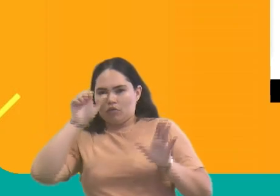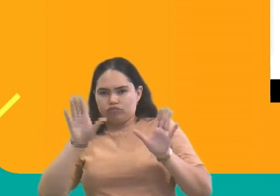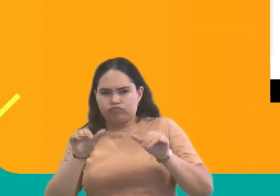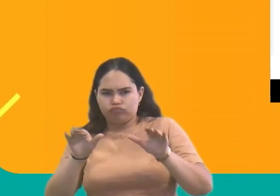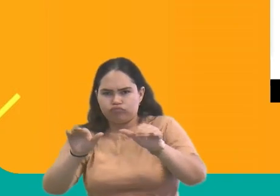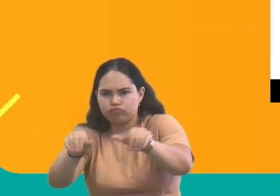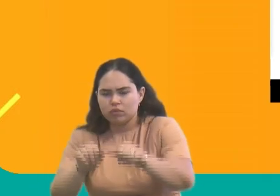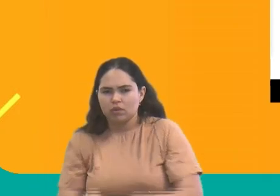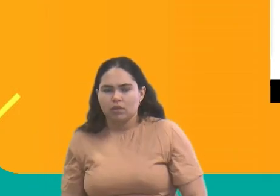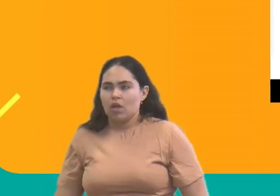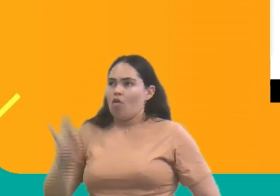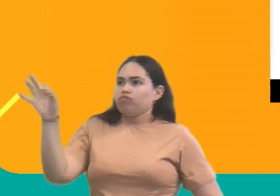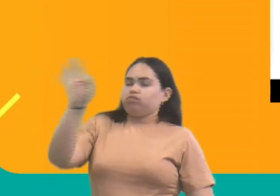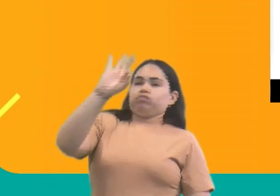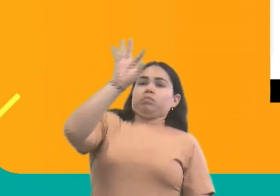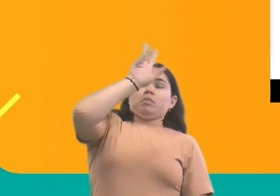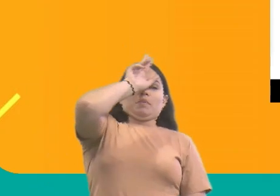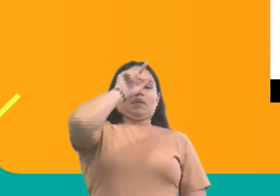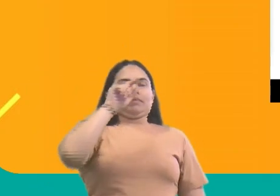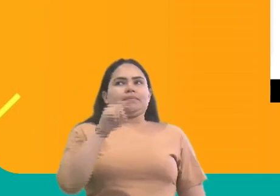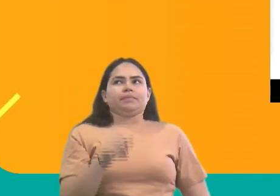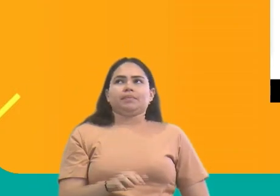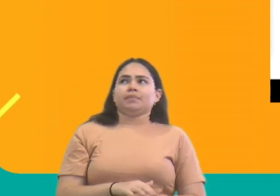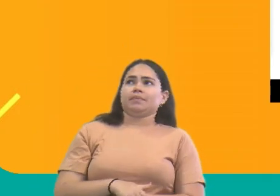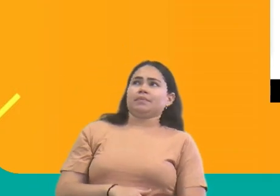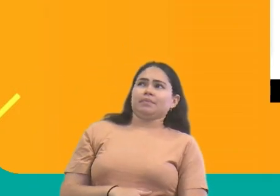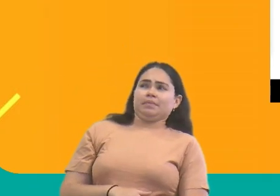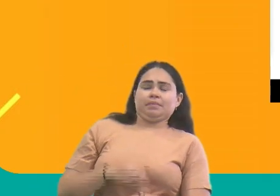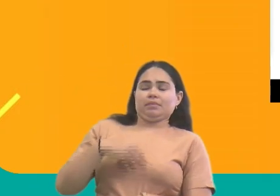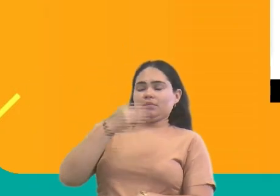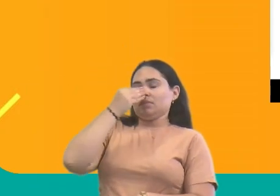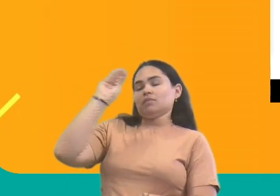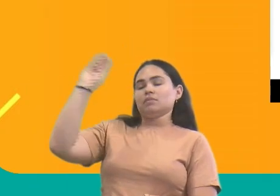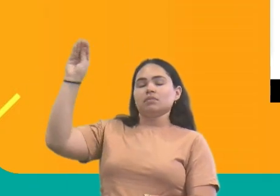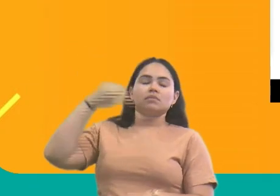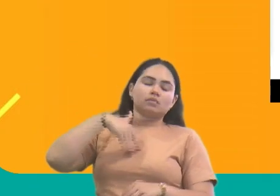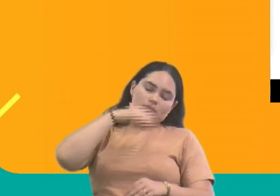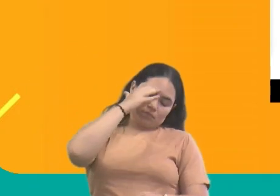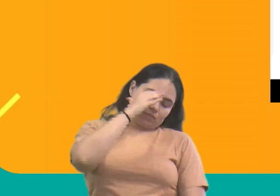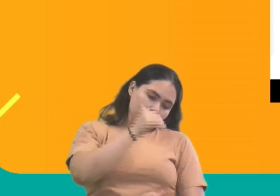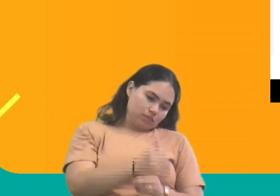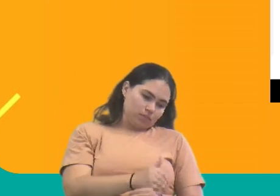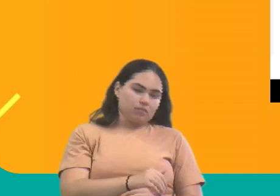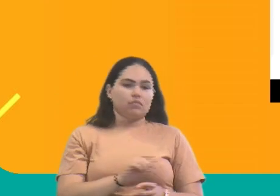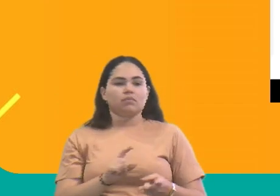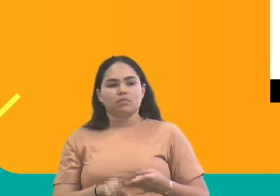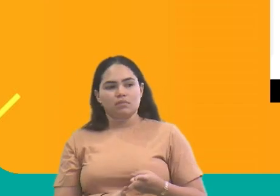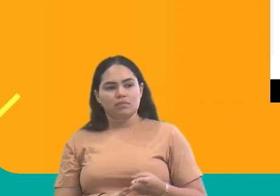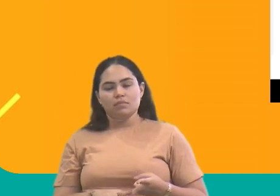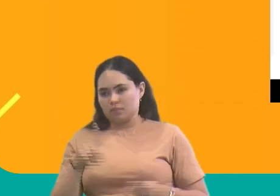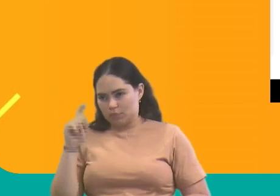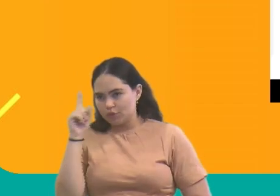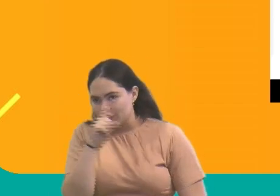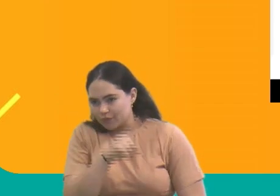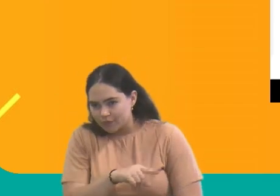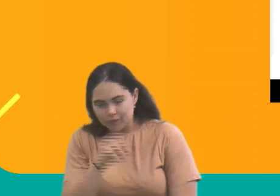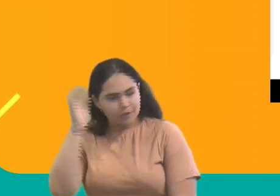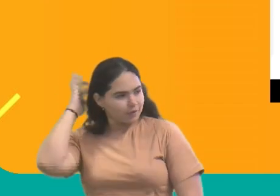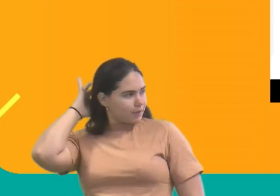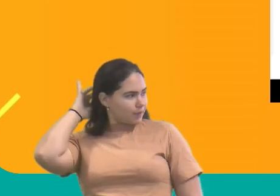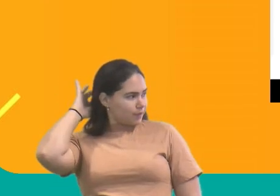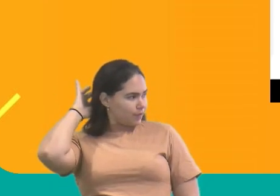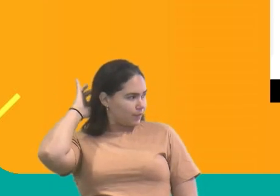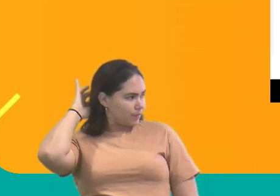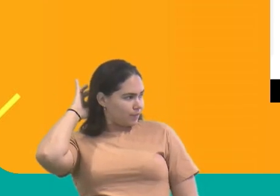três opções. Fingir que a barata não está lá e dormir. Meio difícil. Largar o quarto